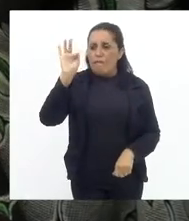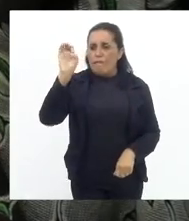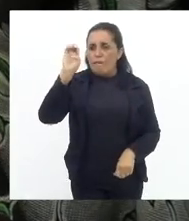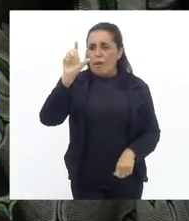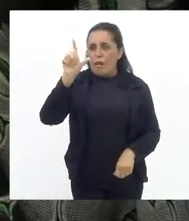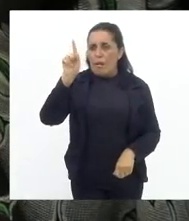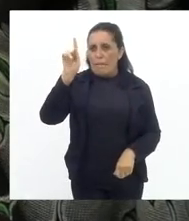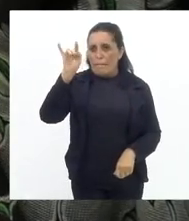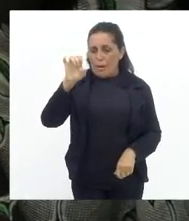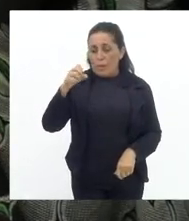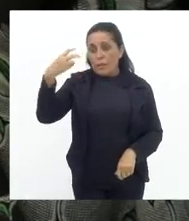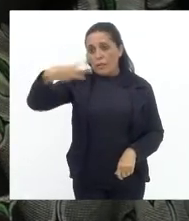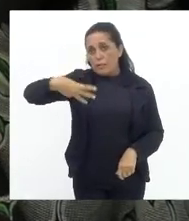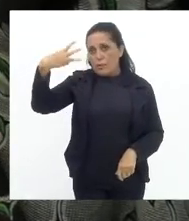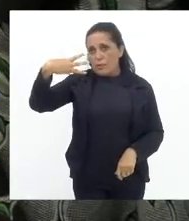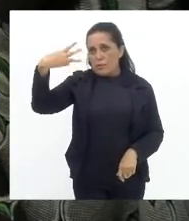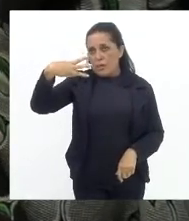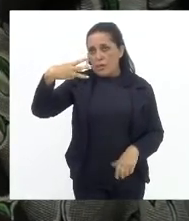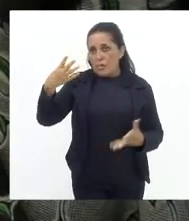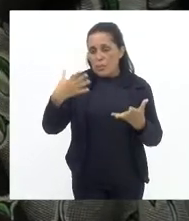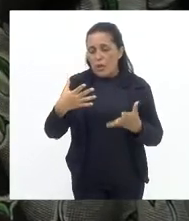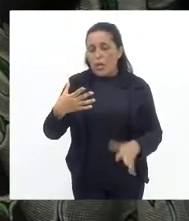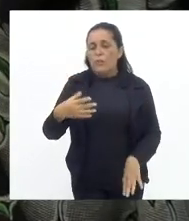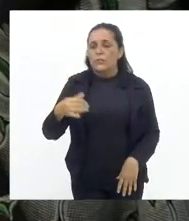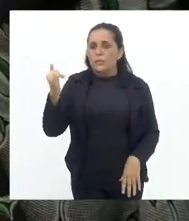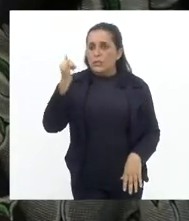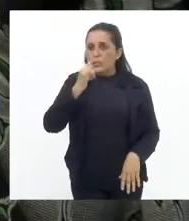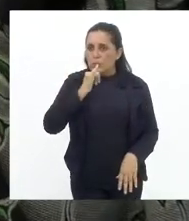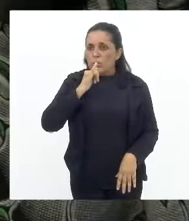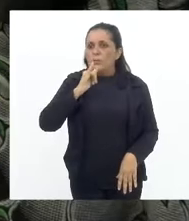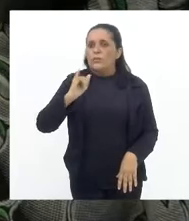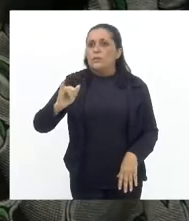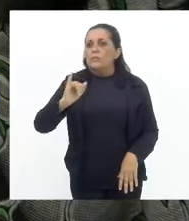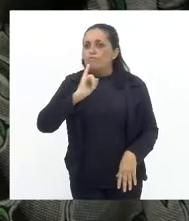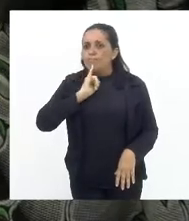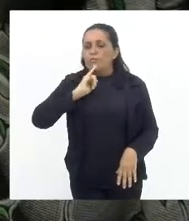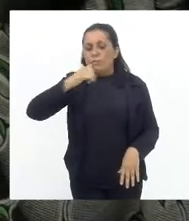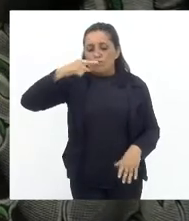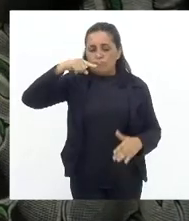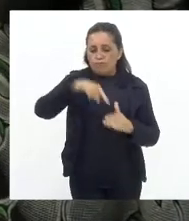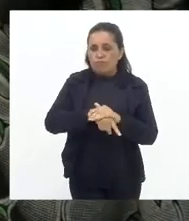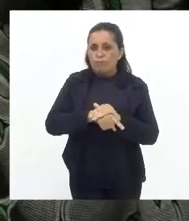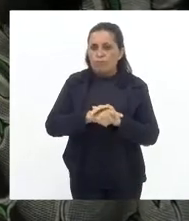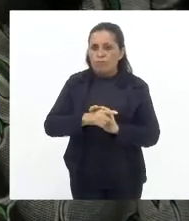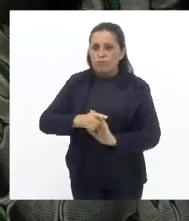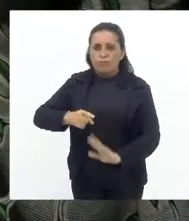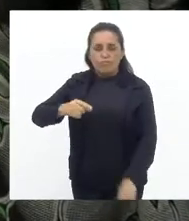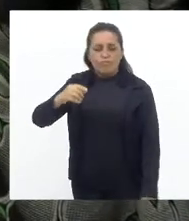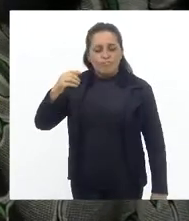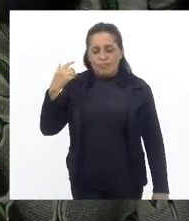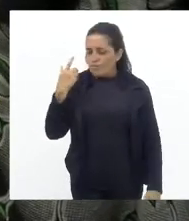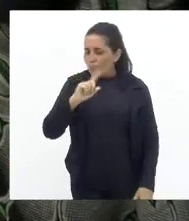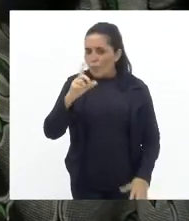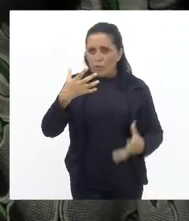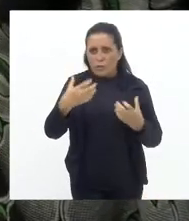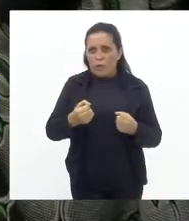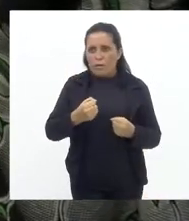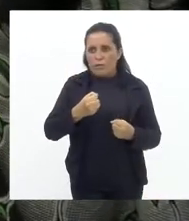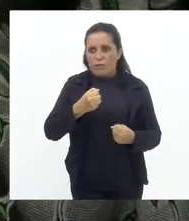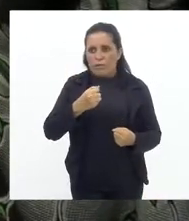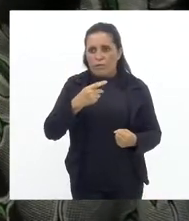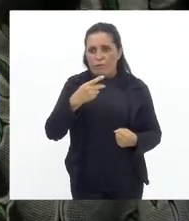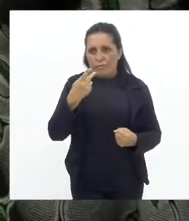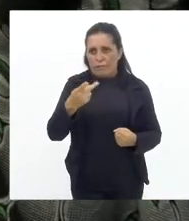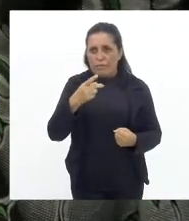e na mesma linha eu quero lamentar profundamente repudiar a fala do